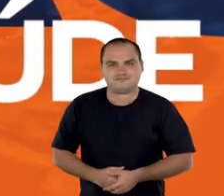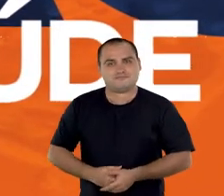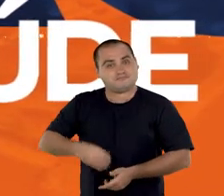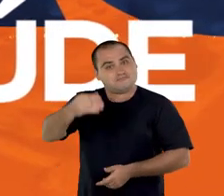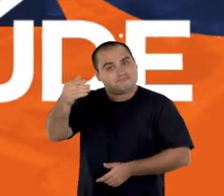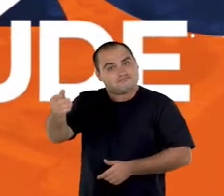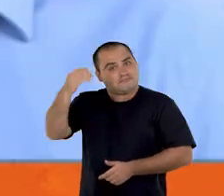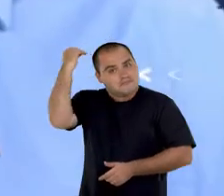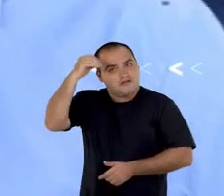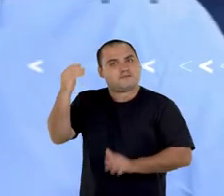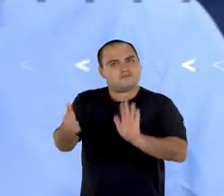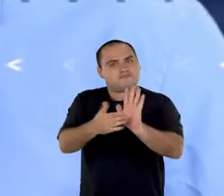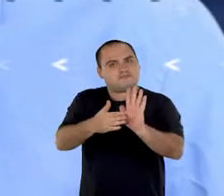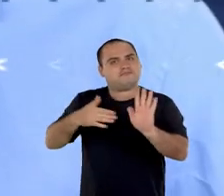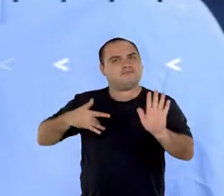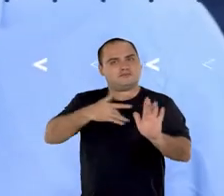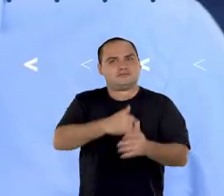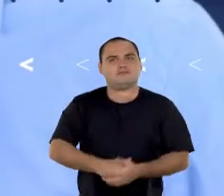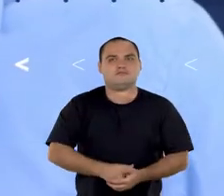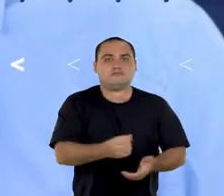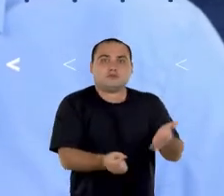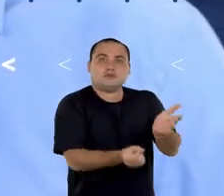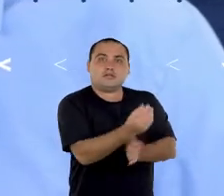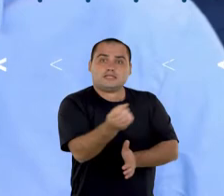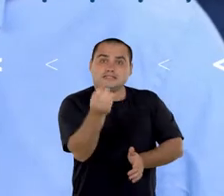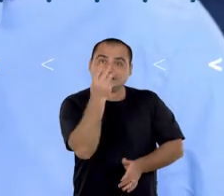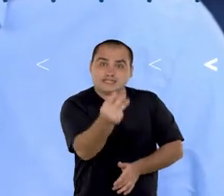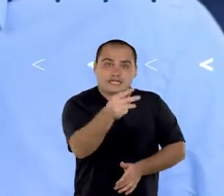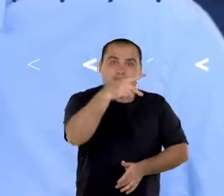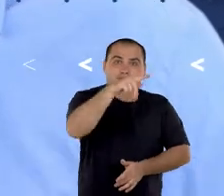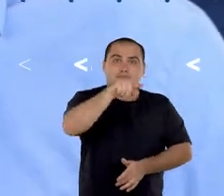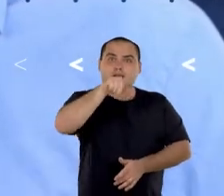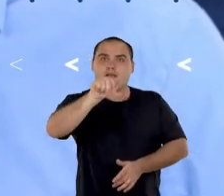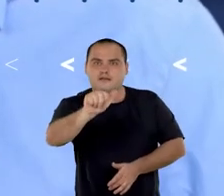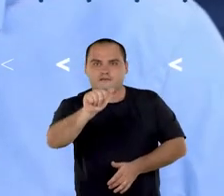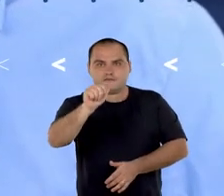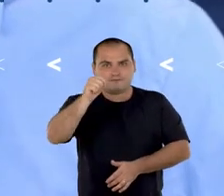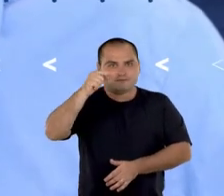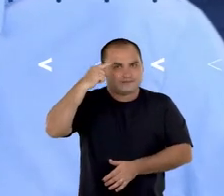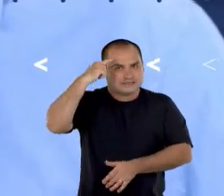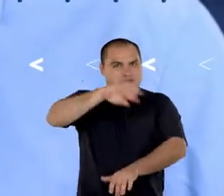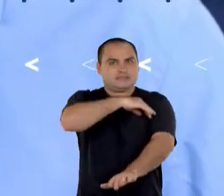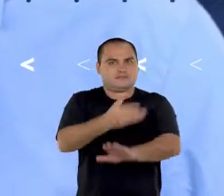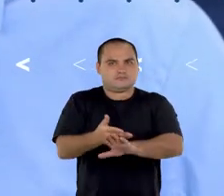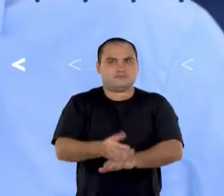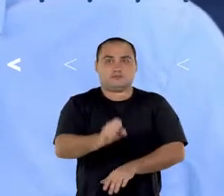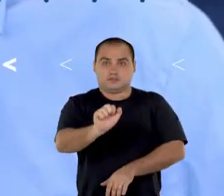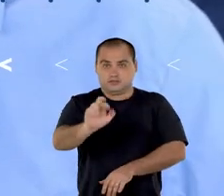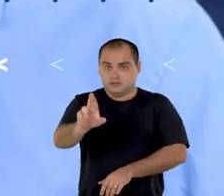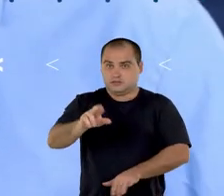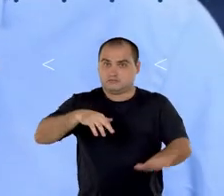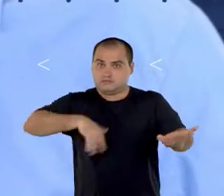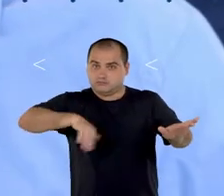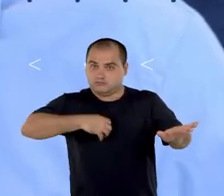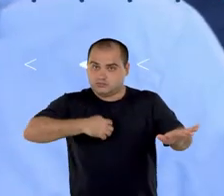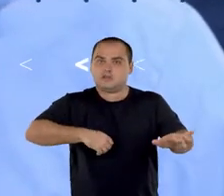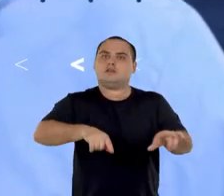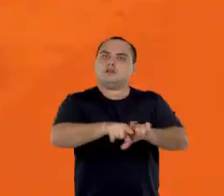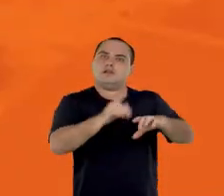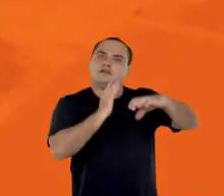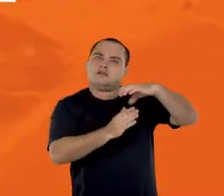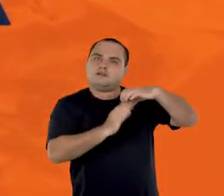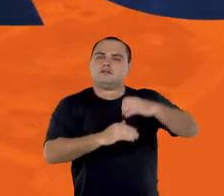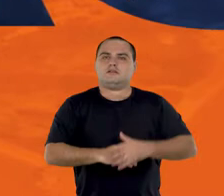tem propostas para a saúde. Vamos fazer 3 novos PAs 24 horas. no Santa Regina, na Praia Brava e na